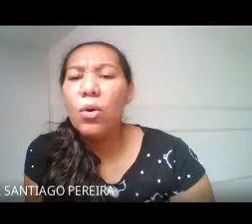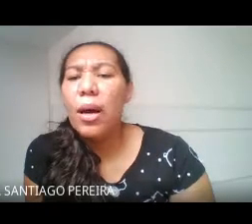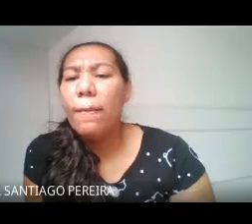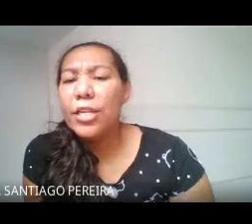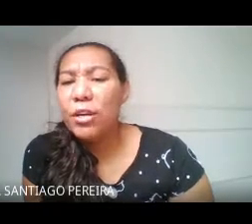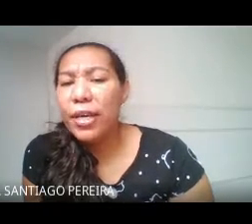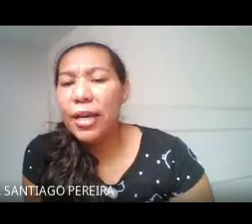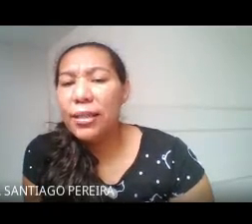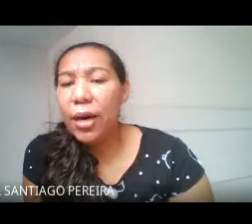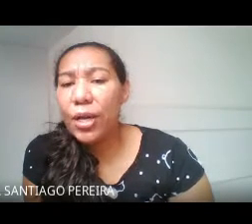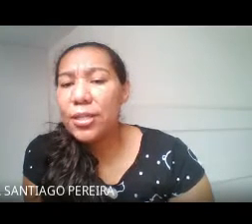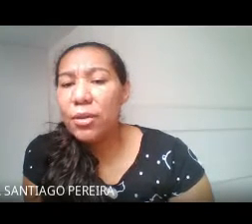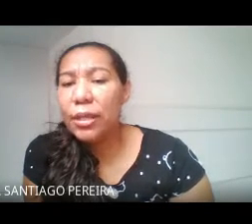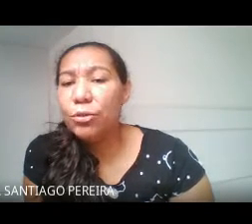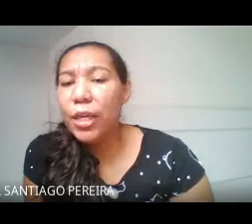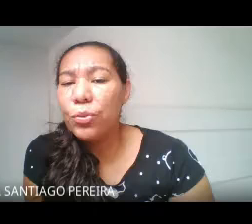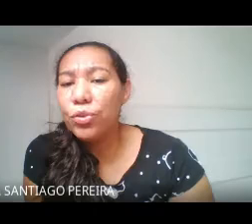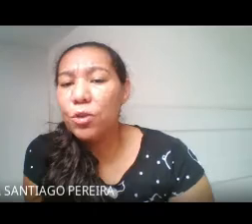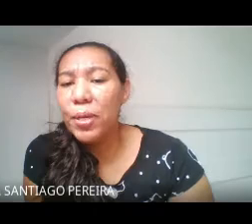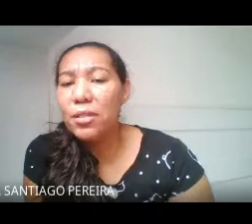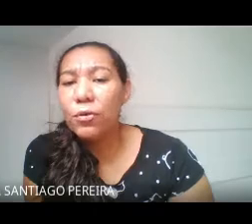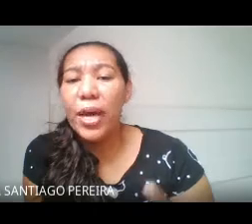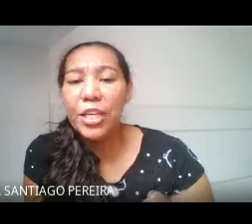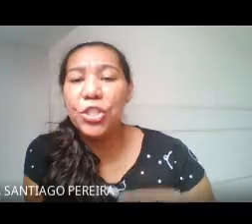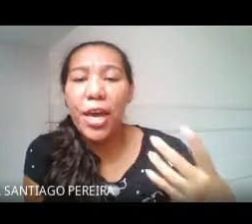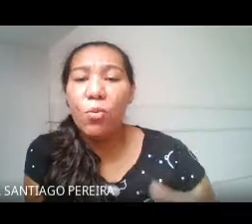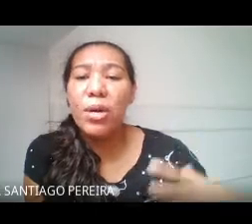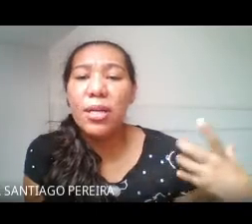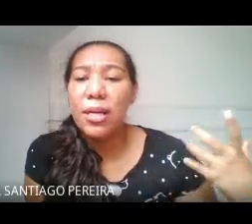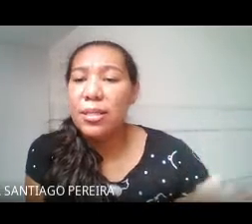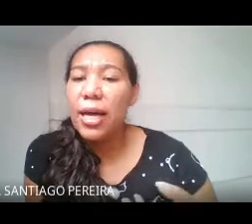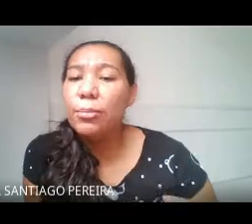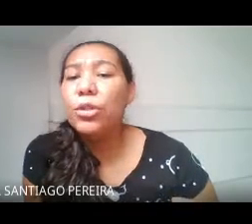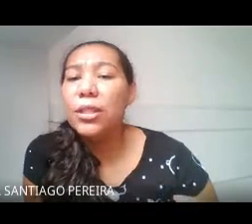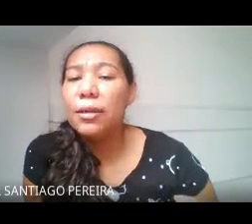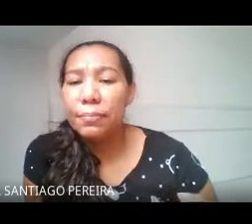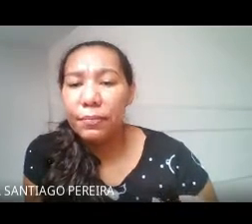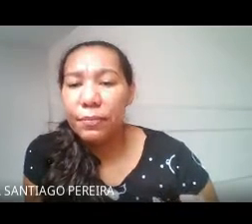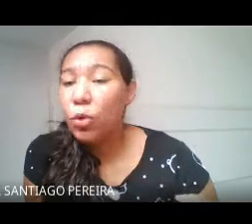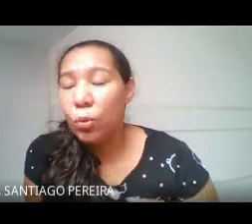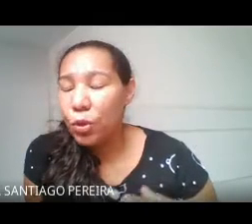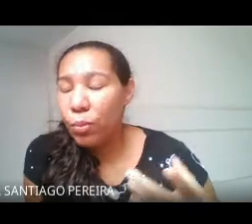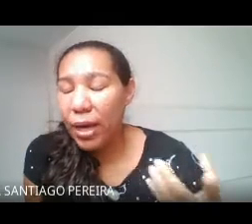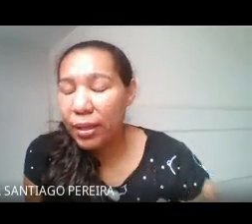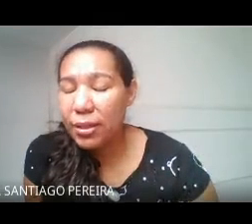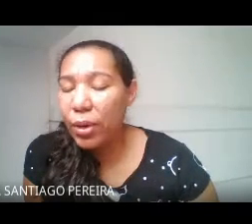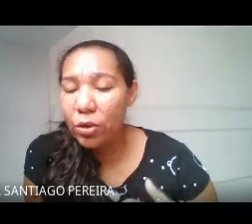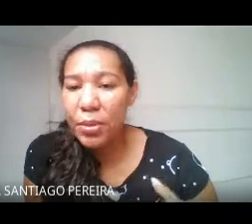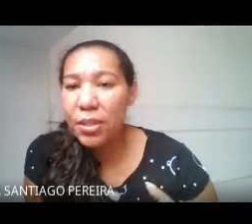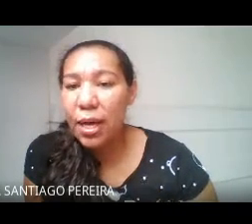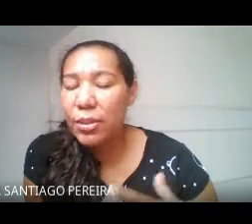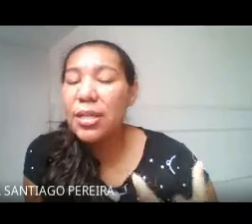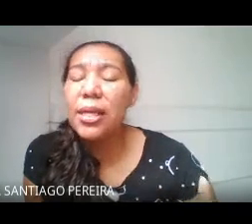final, mas na verdade a oração ela não tem um sujeito específico. Esta é uma Cidade bonita. Ou